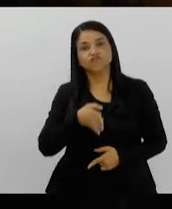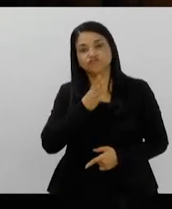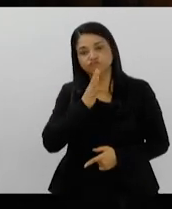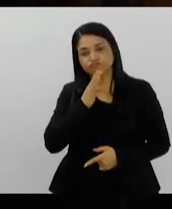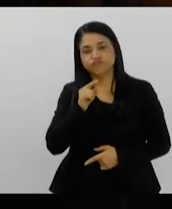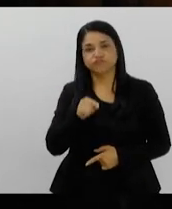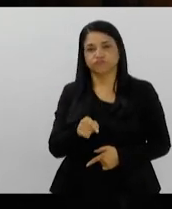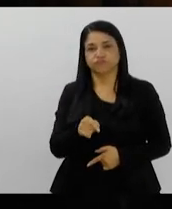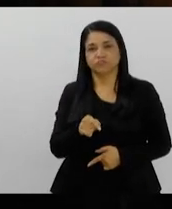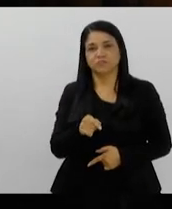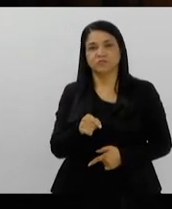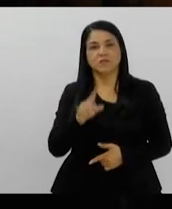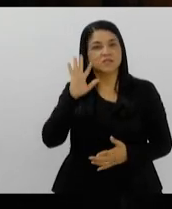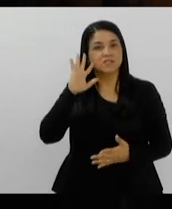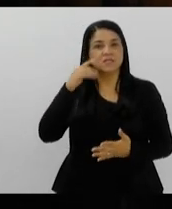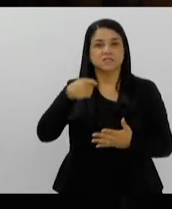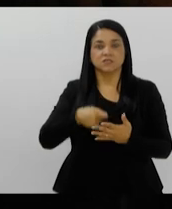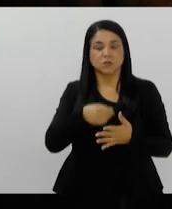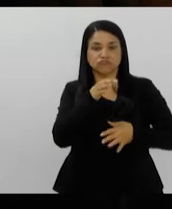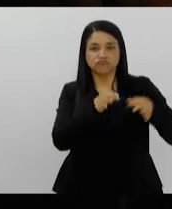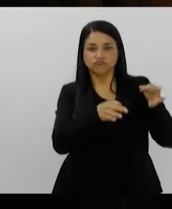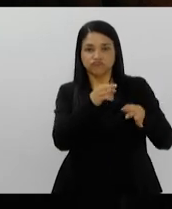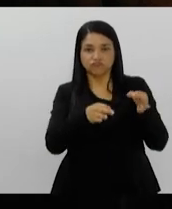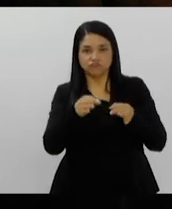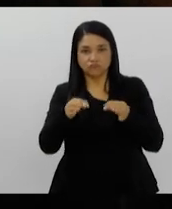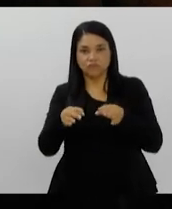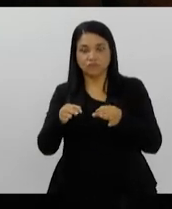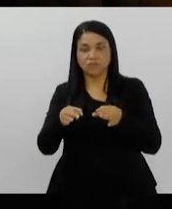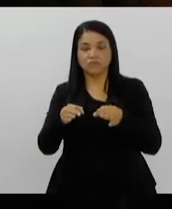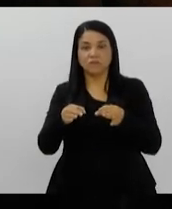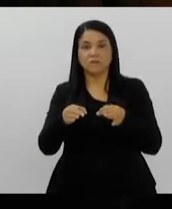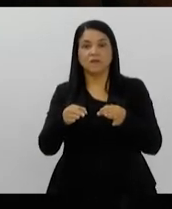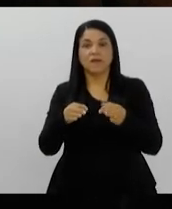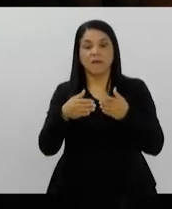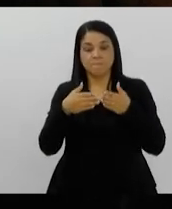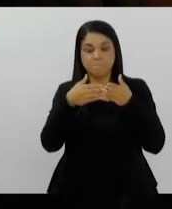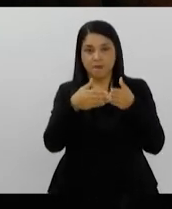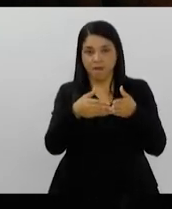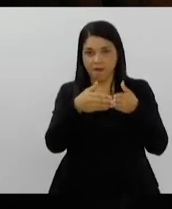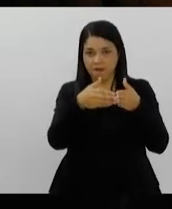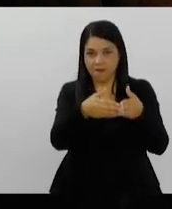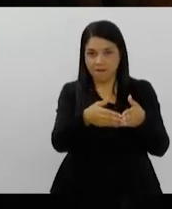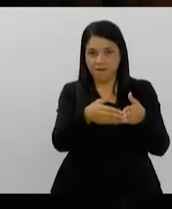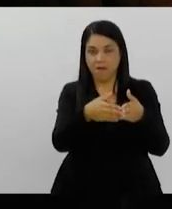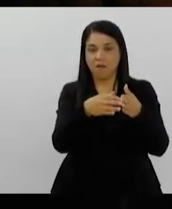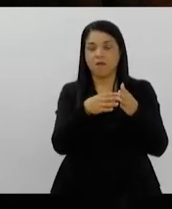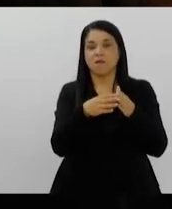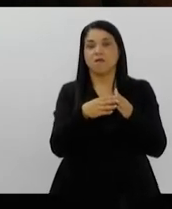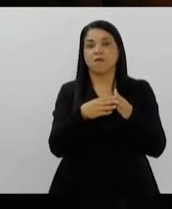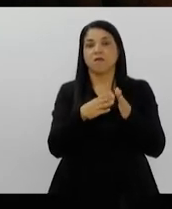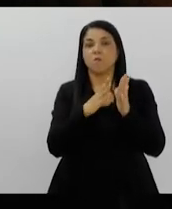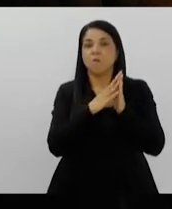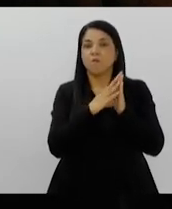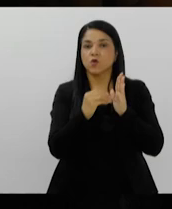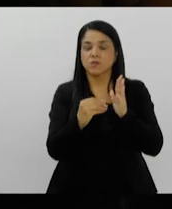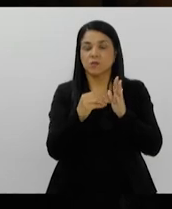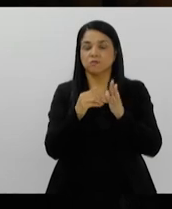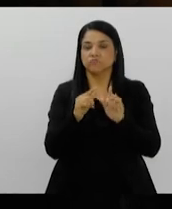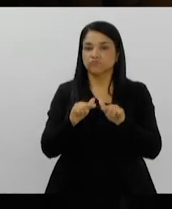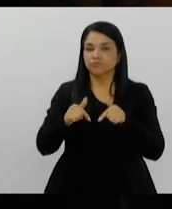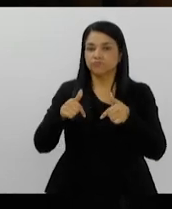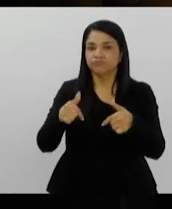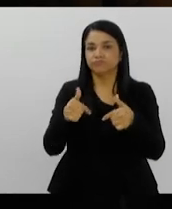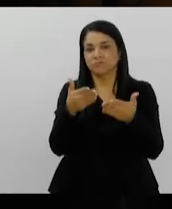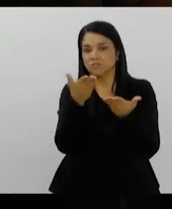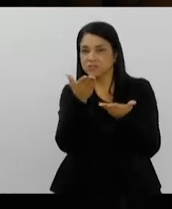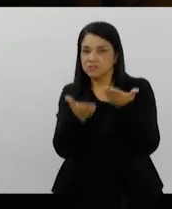arrepio das decisões judiciais em vigor, que a barca é um modal que estava operando com